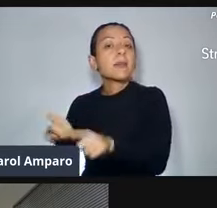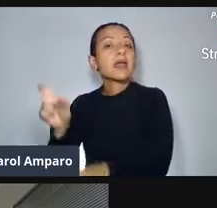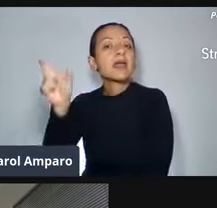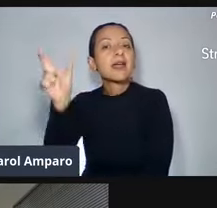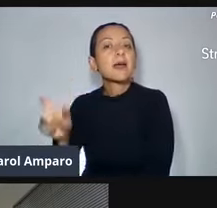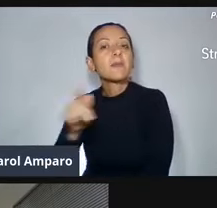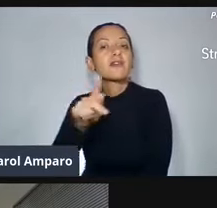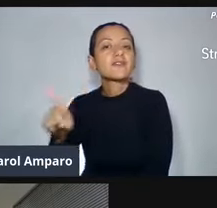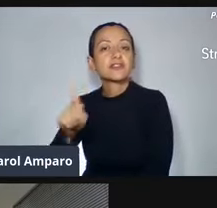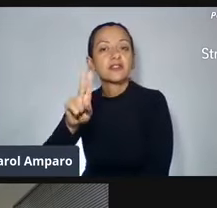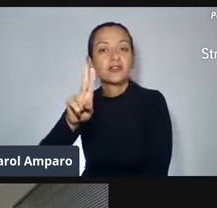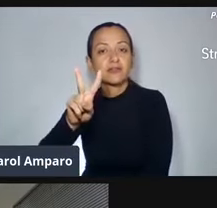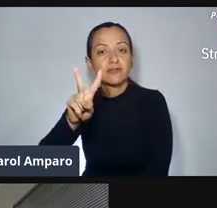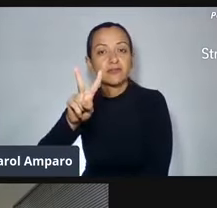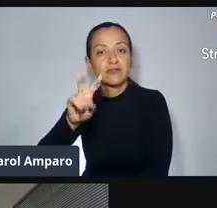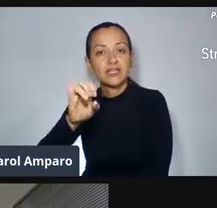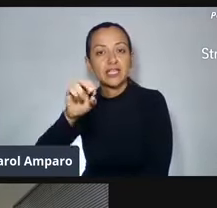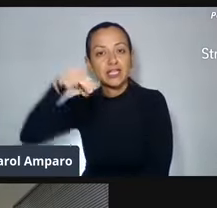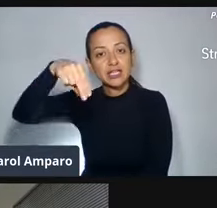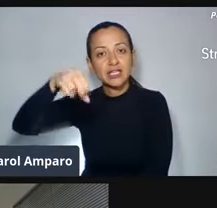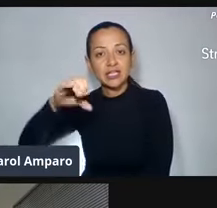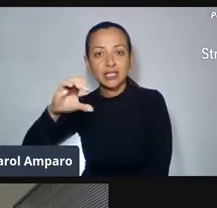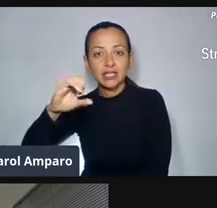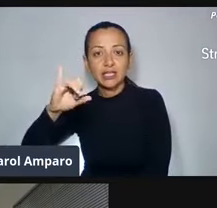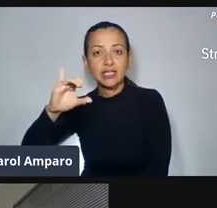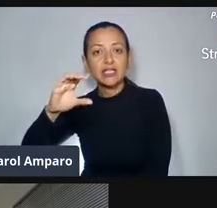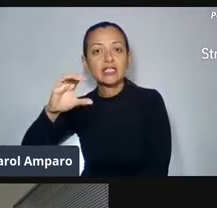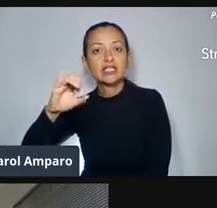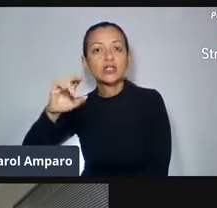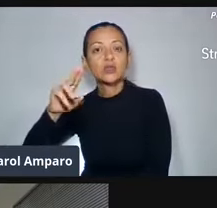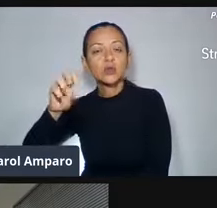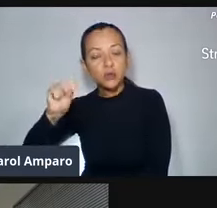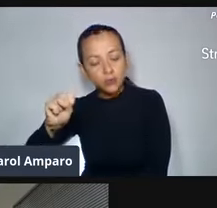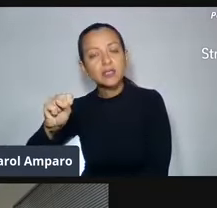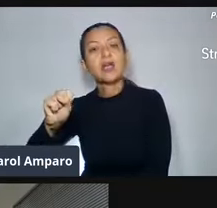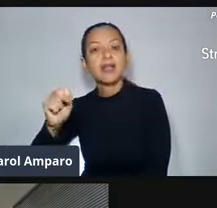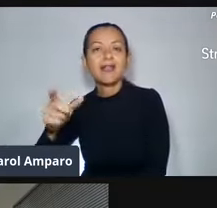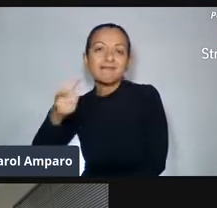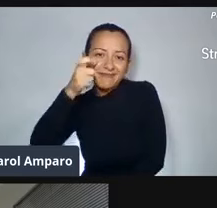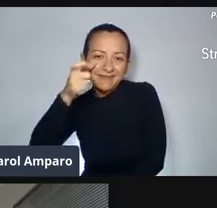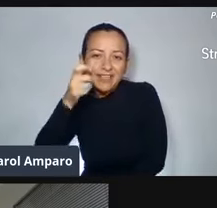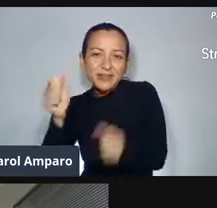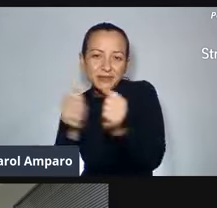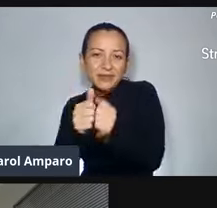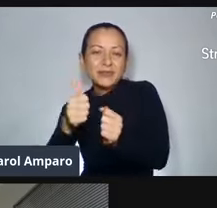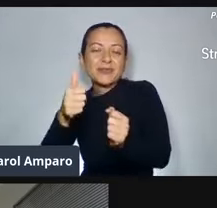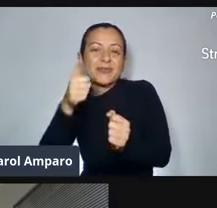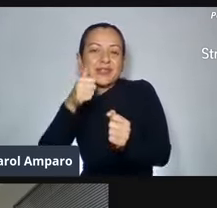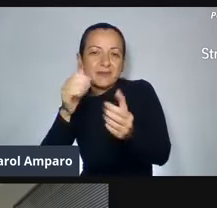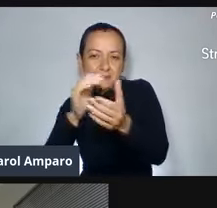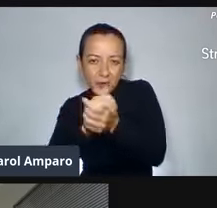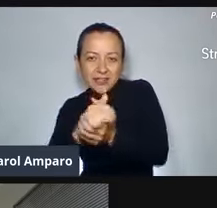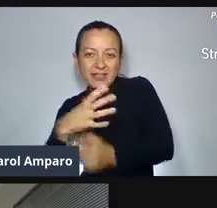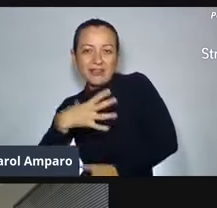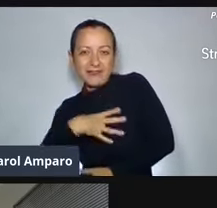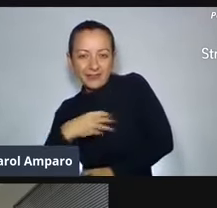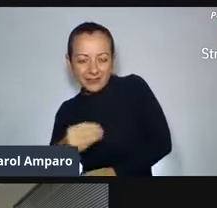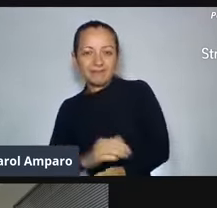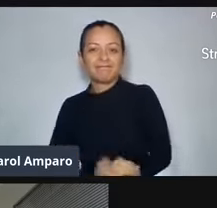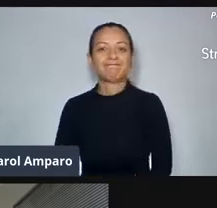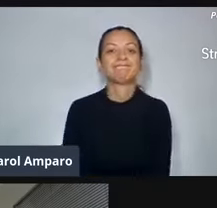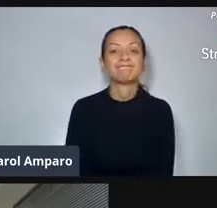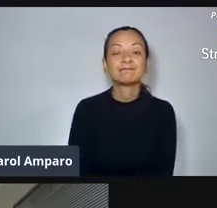está acompanhando com a sua filha e sua esposa. Mestre Gladson, que honra imensa